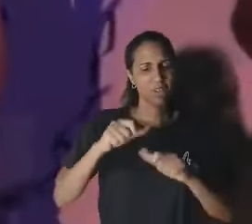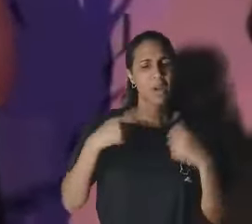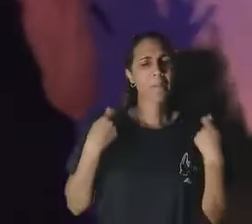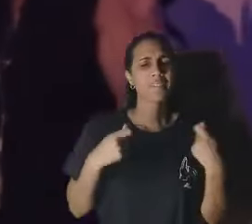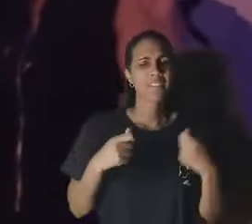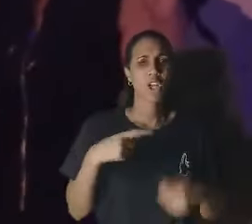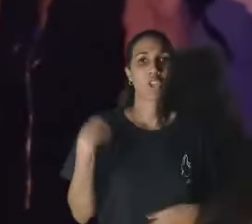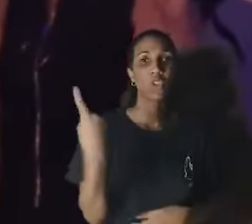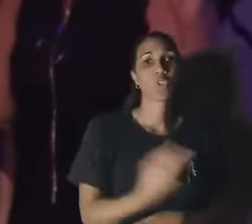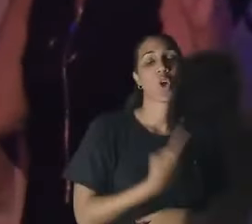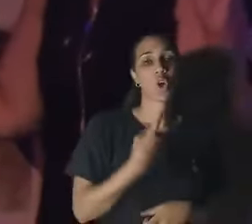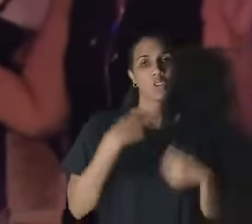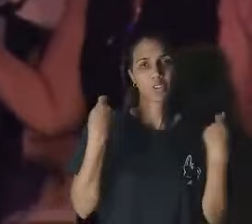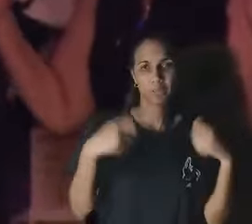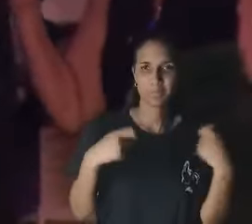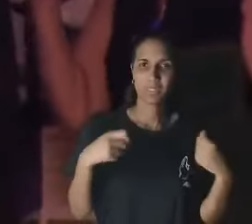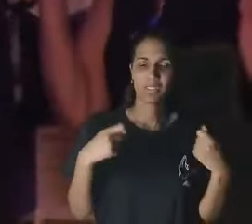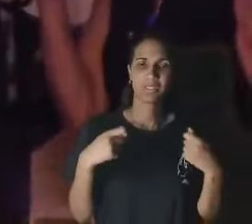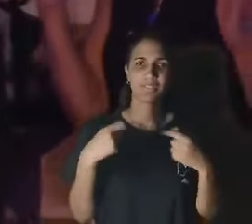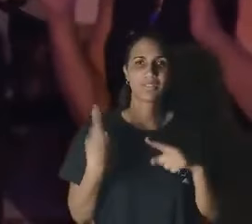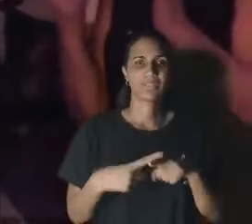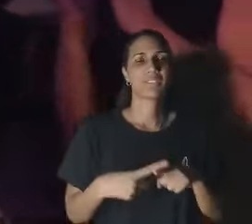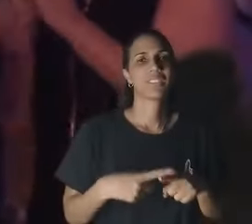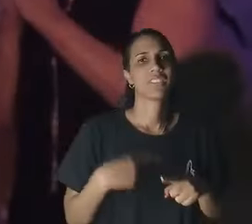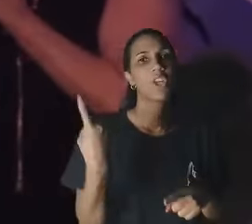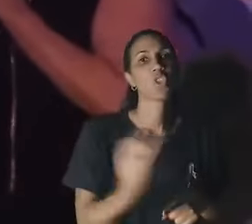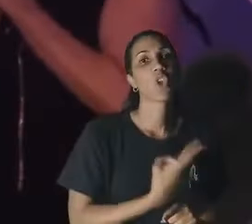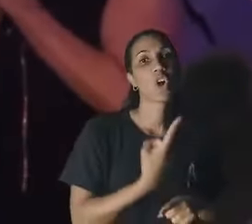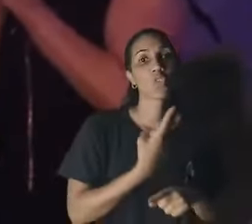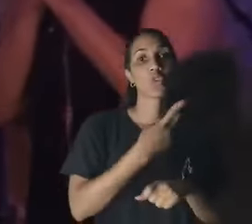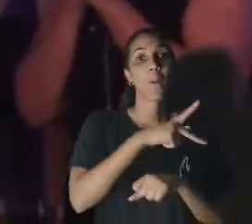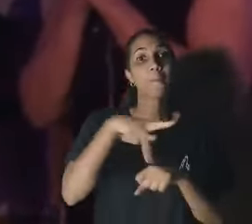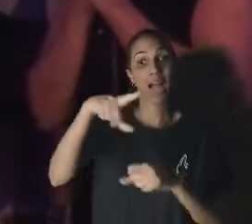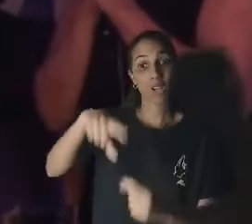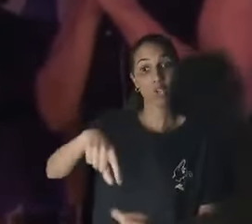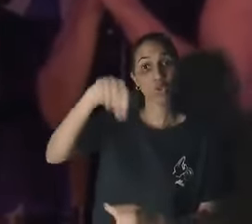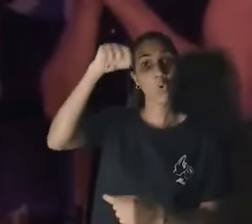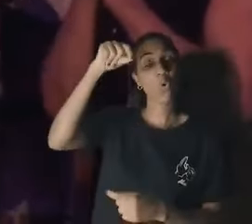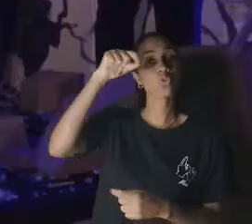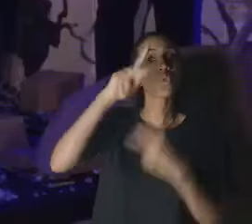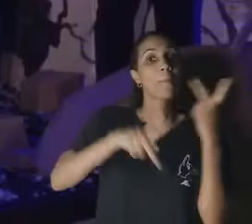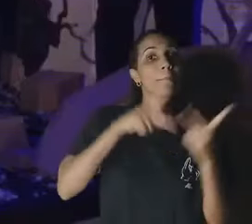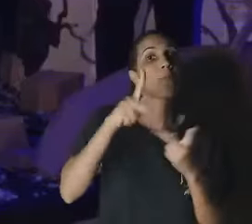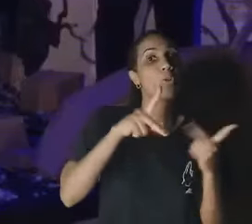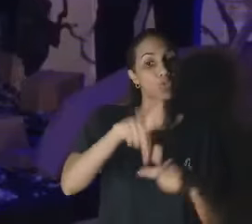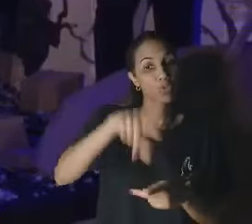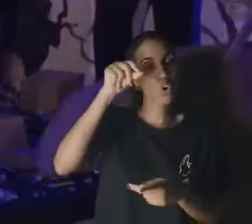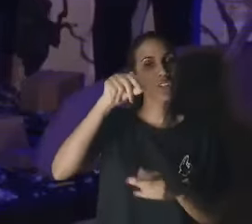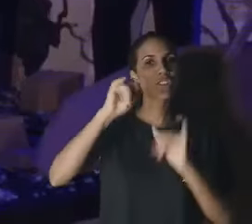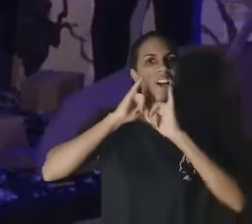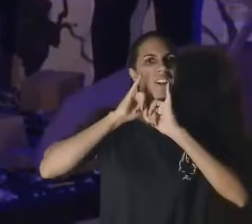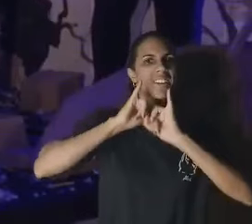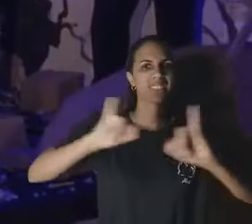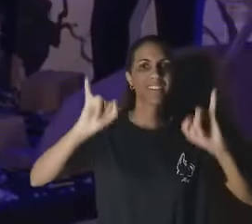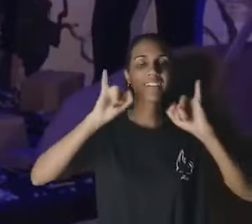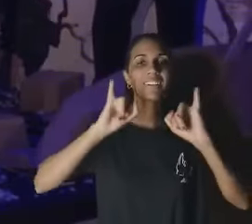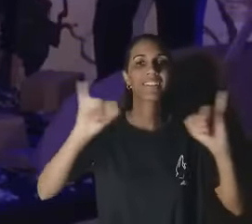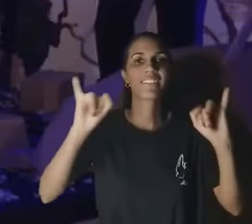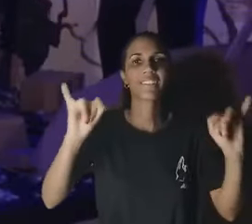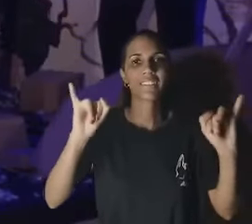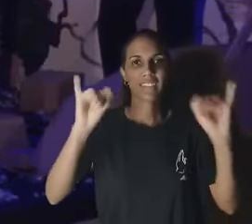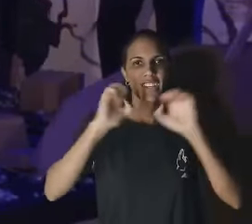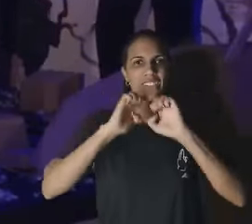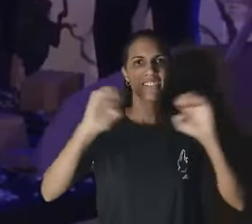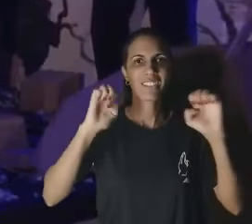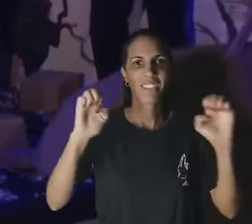Nós precisamos, porque nós somos uma nação eleita para proclamar o